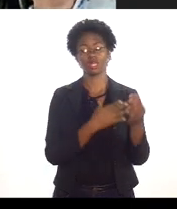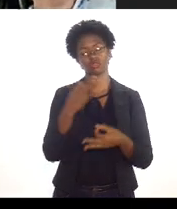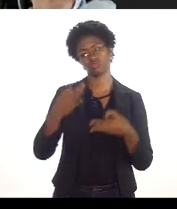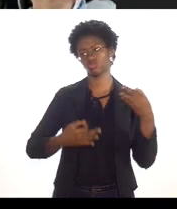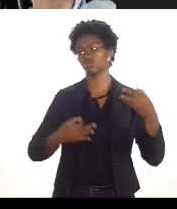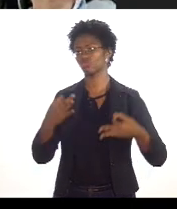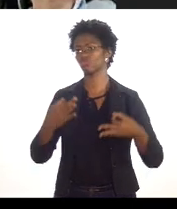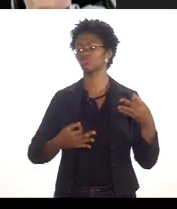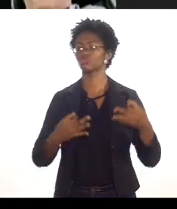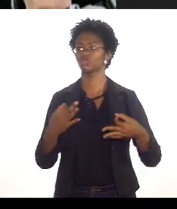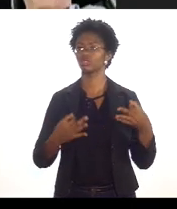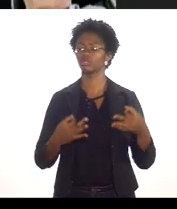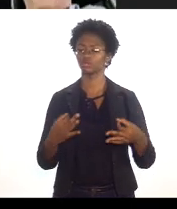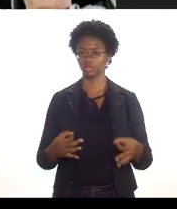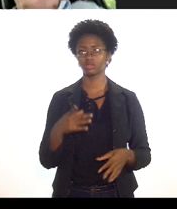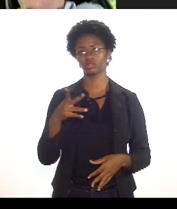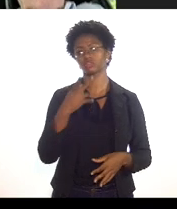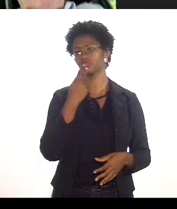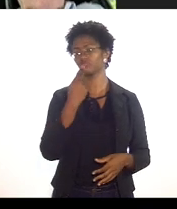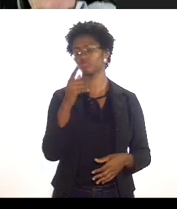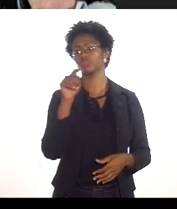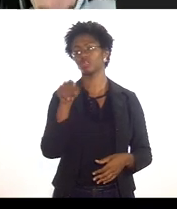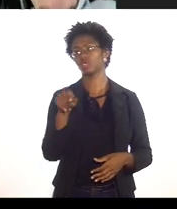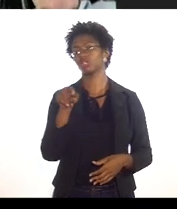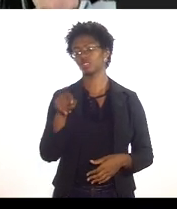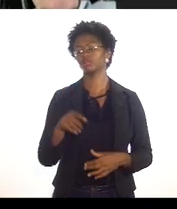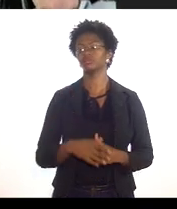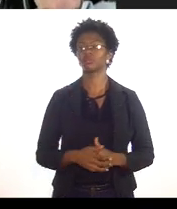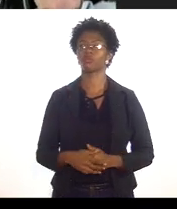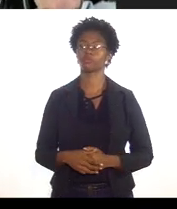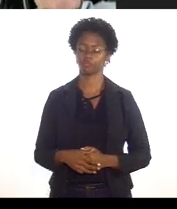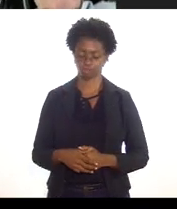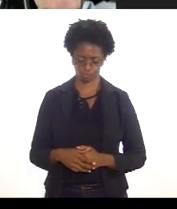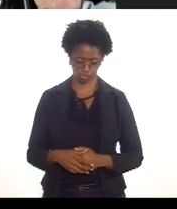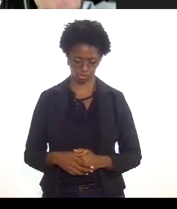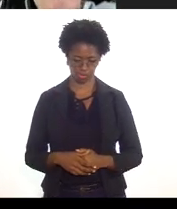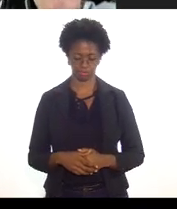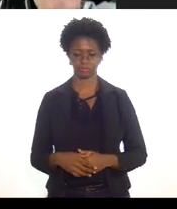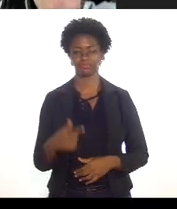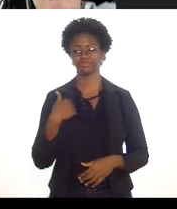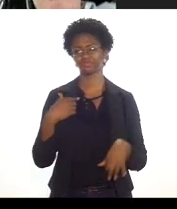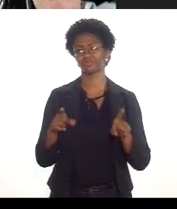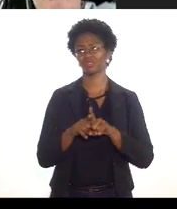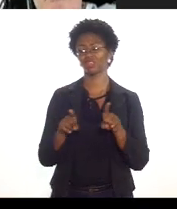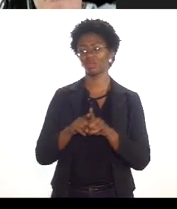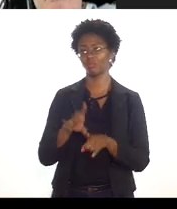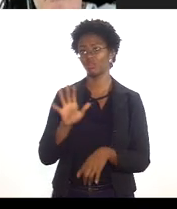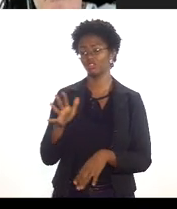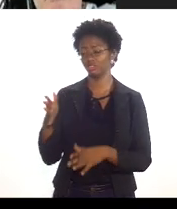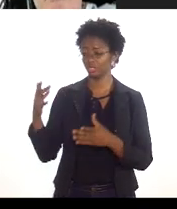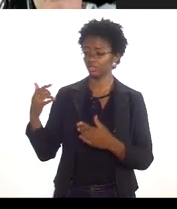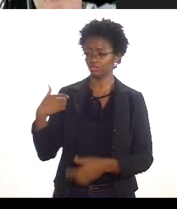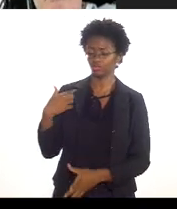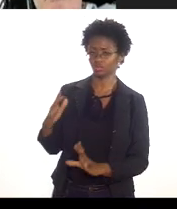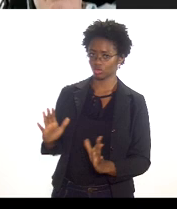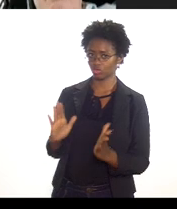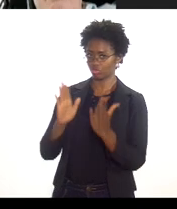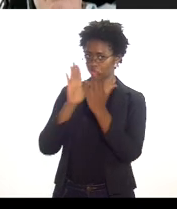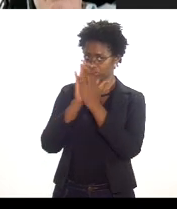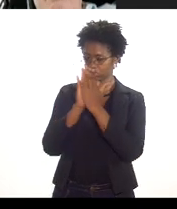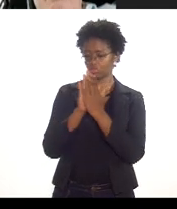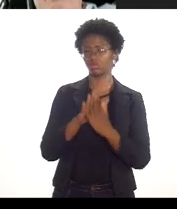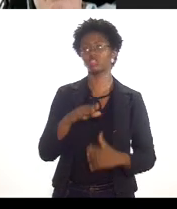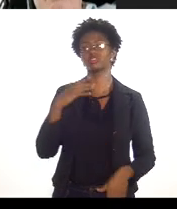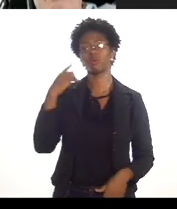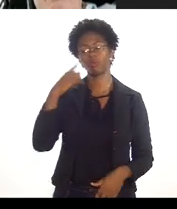judicial que trata disso. Né? E cheguei a receber o advogado-geral da União no meu